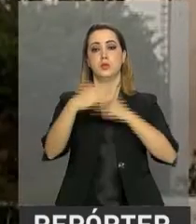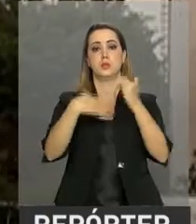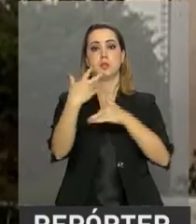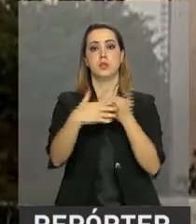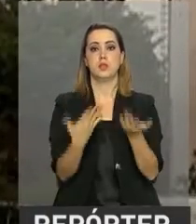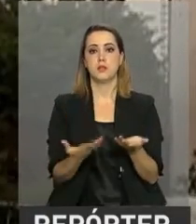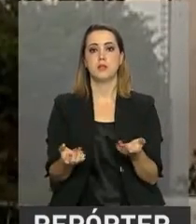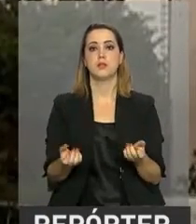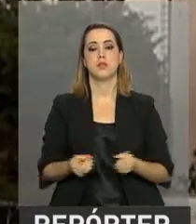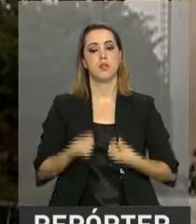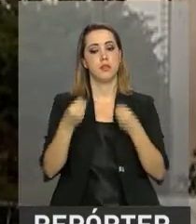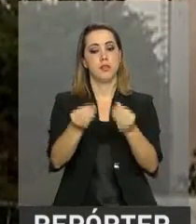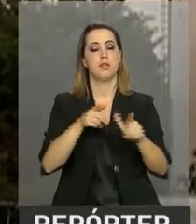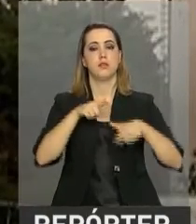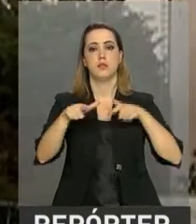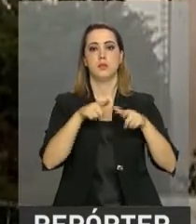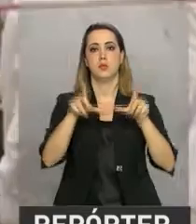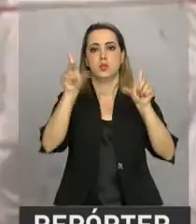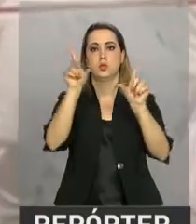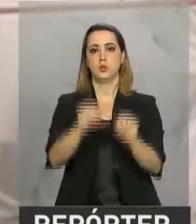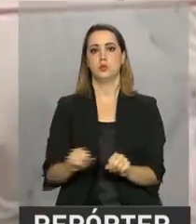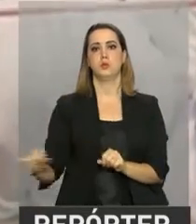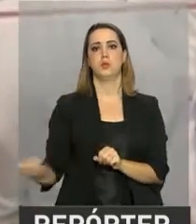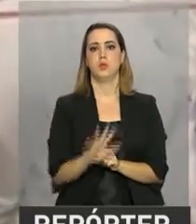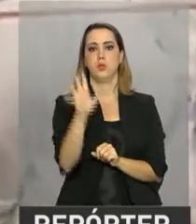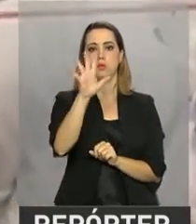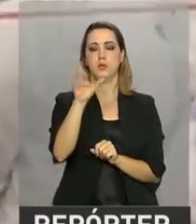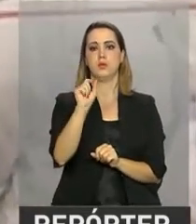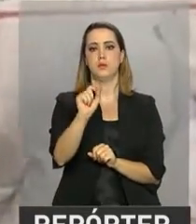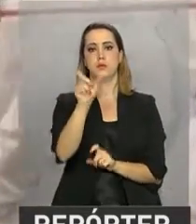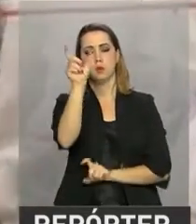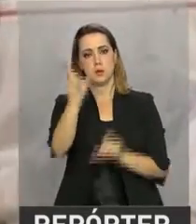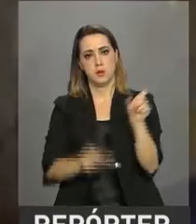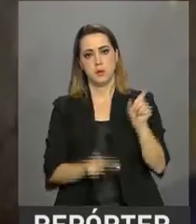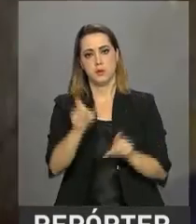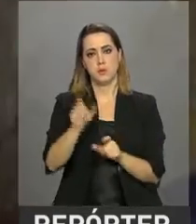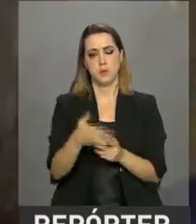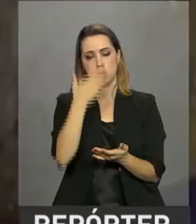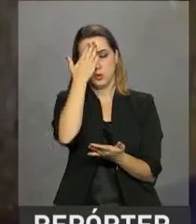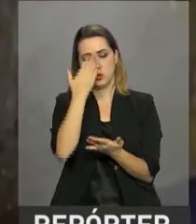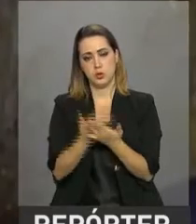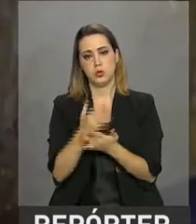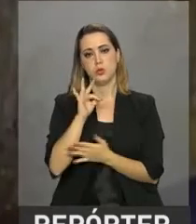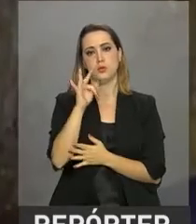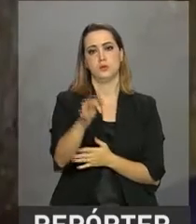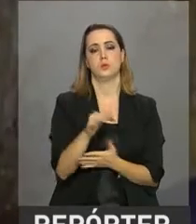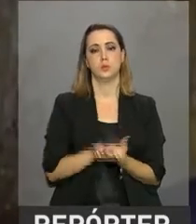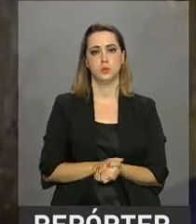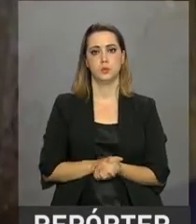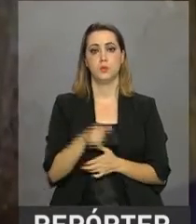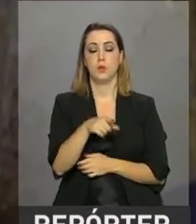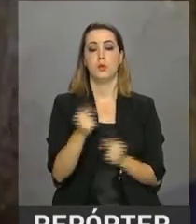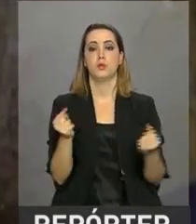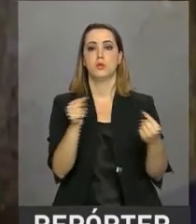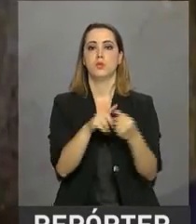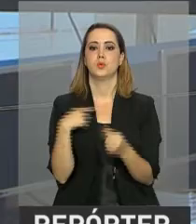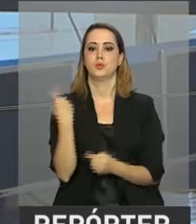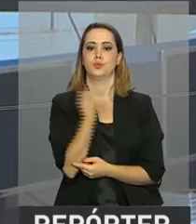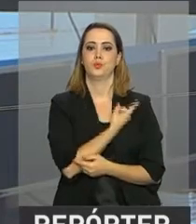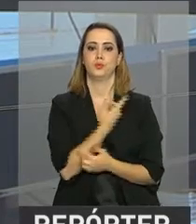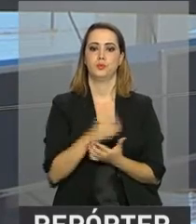cair e o brasileiro vai voltar a ter confiança no futuro. Este é o objetivo de todos